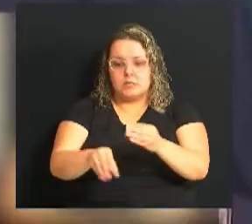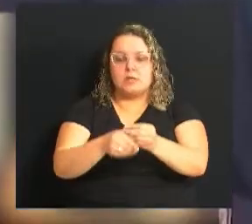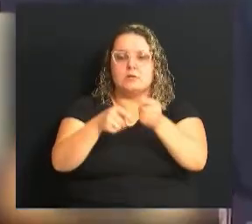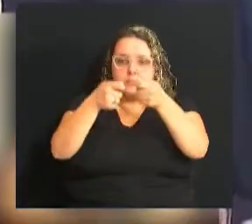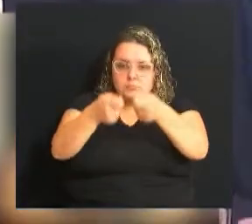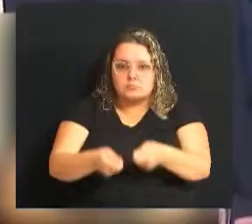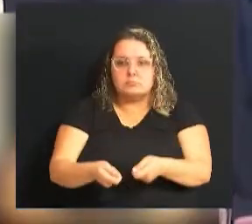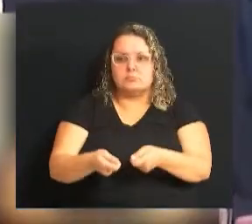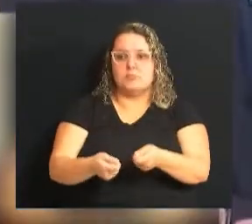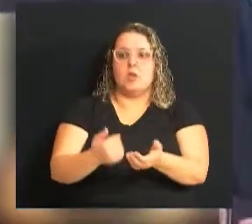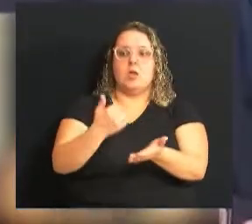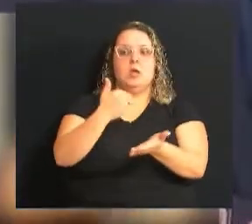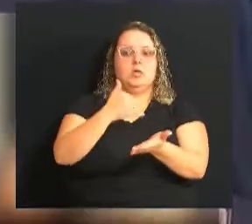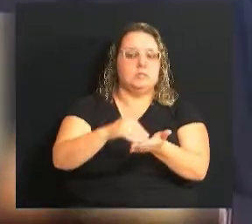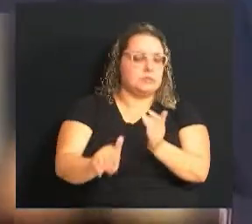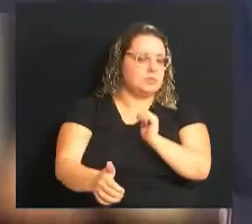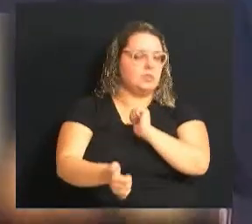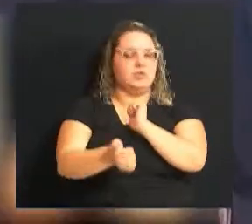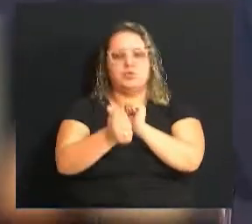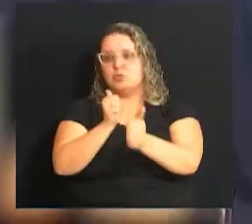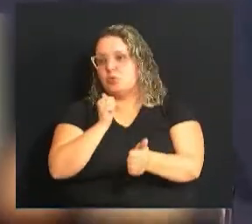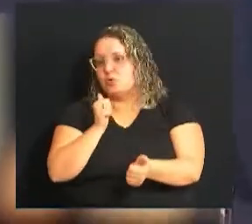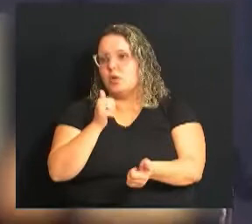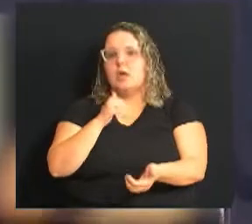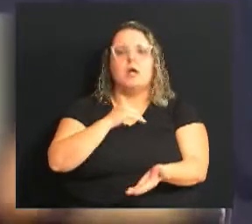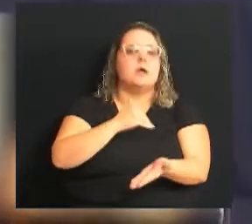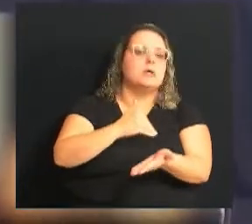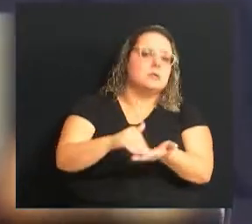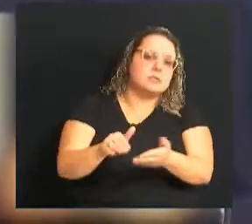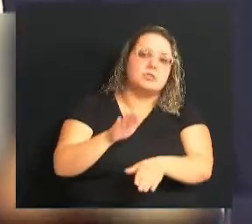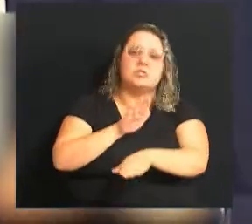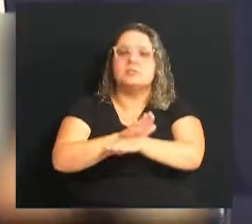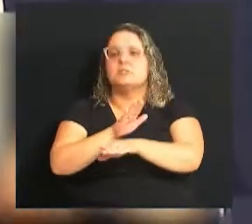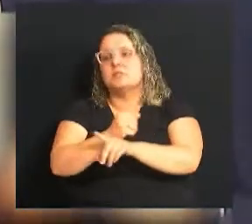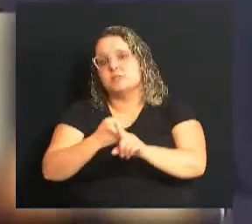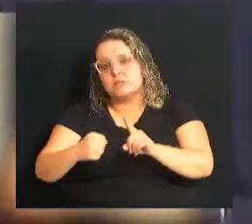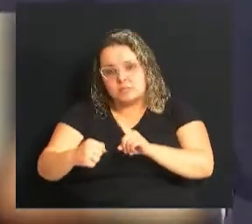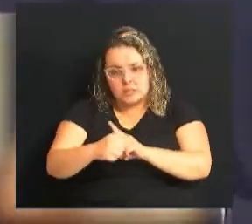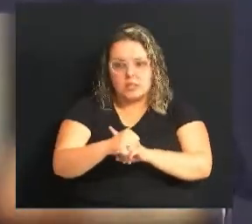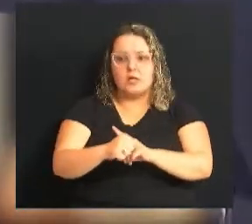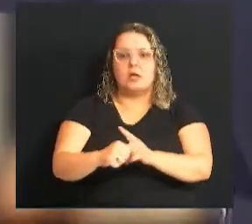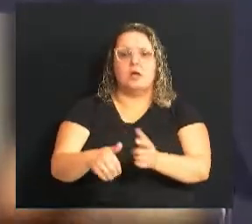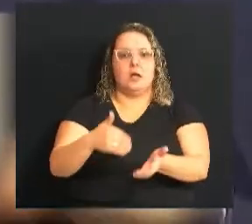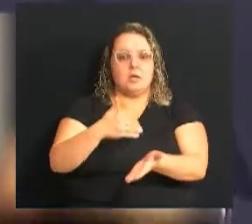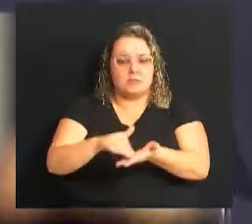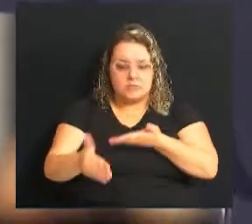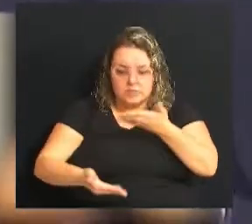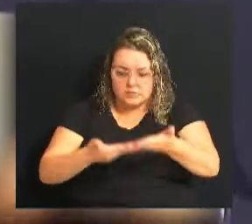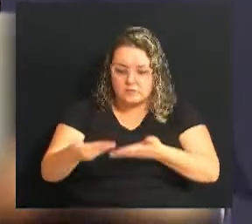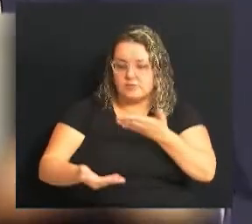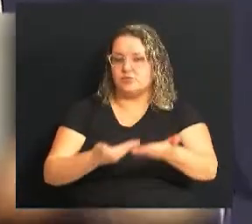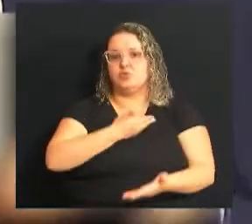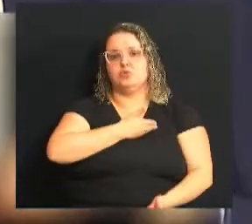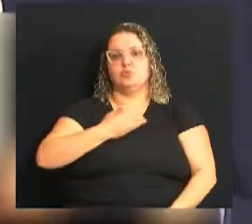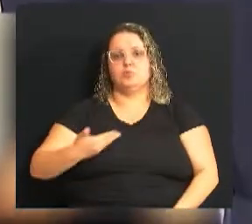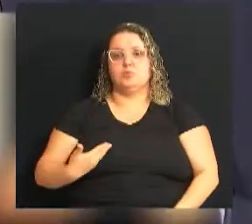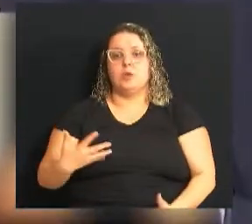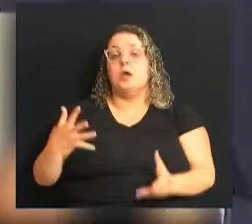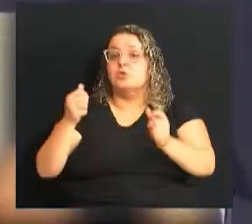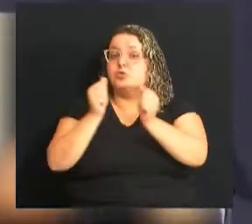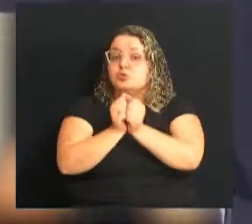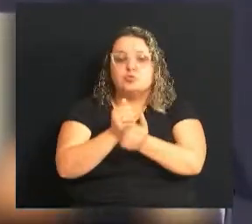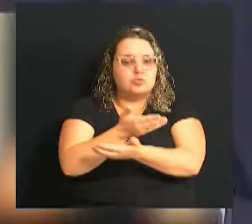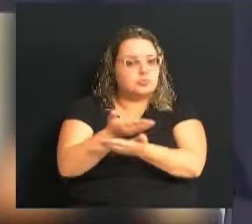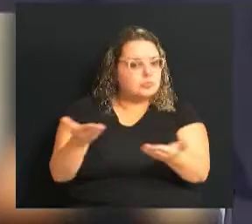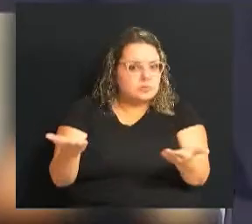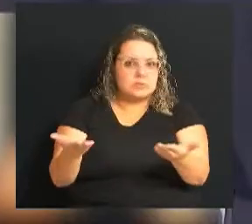A Secretaria de Esporte, a Secretaria de Assistência Social, a Secretaria de Serviço Público. Então, eu conto com a presença de todos vocês.